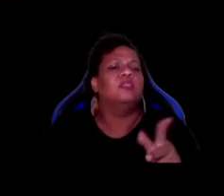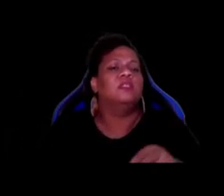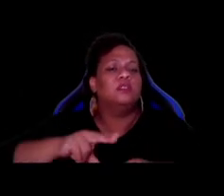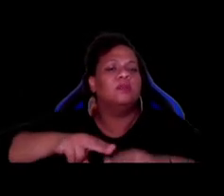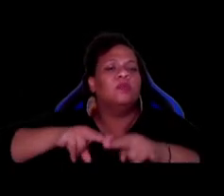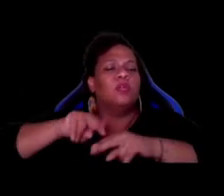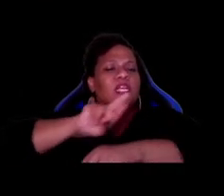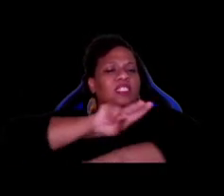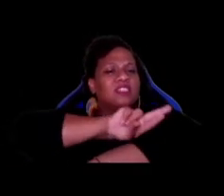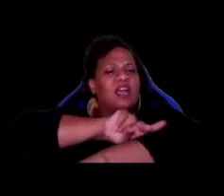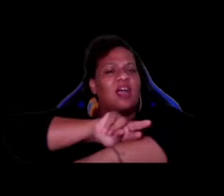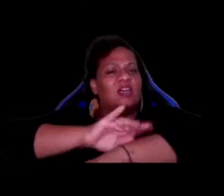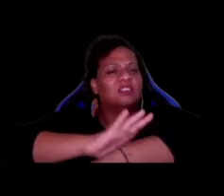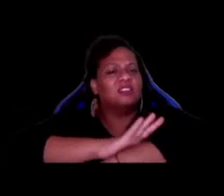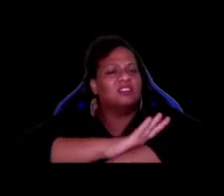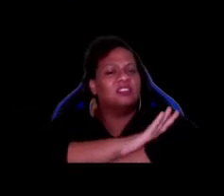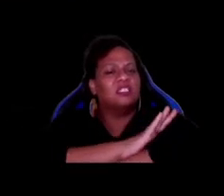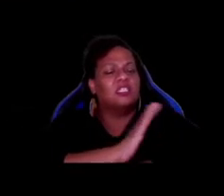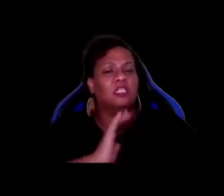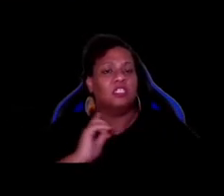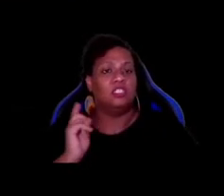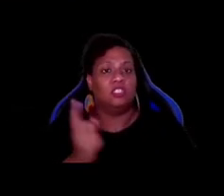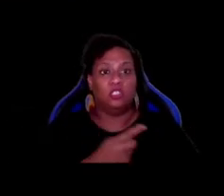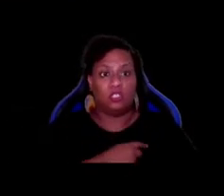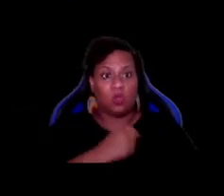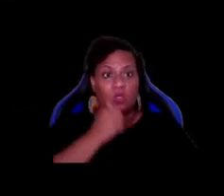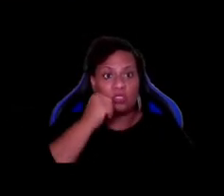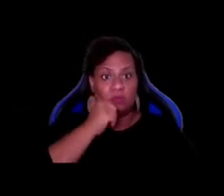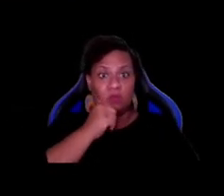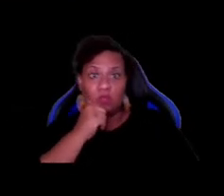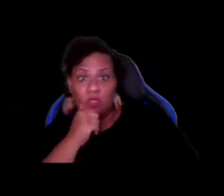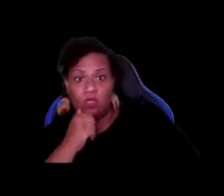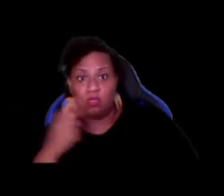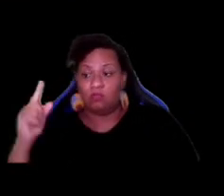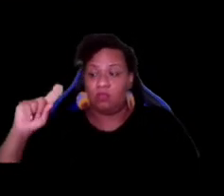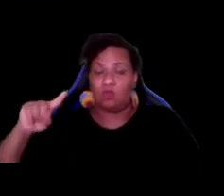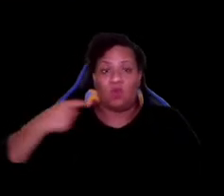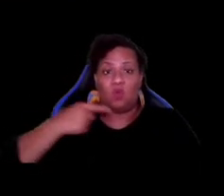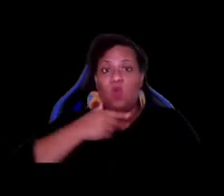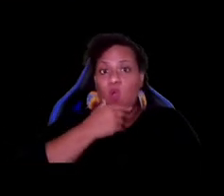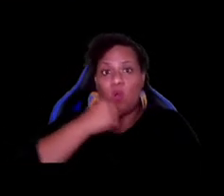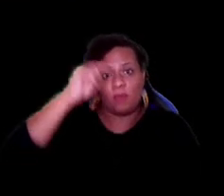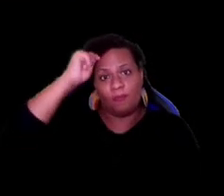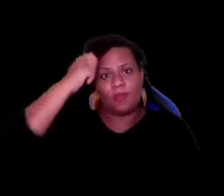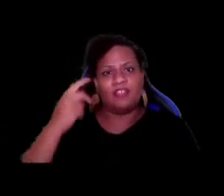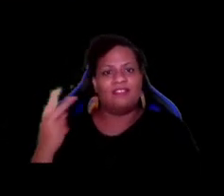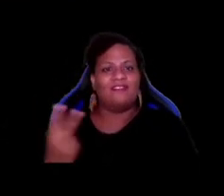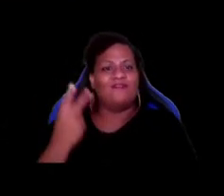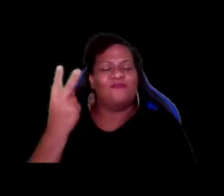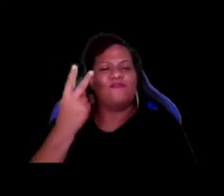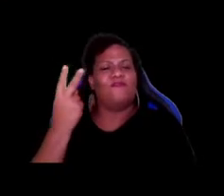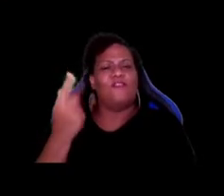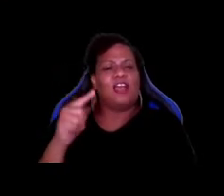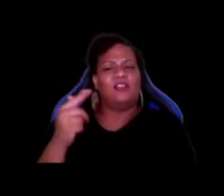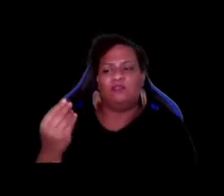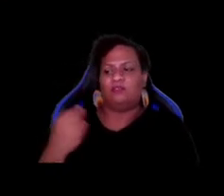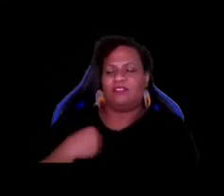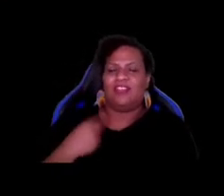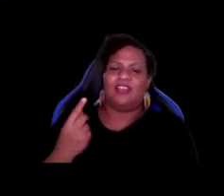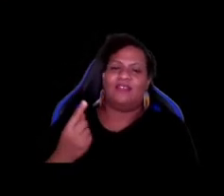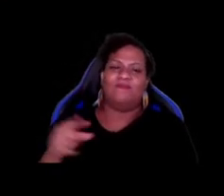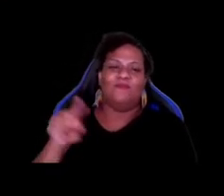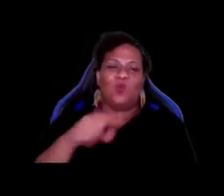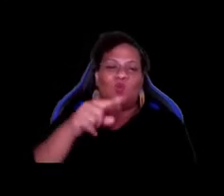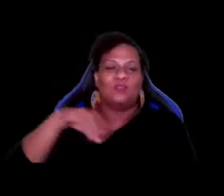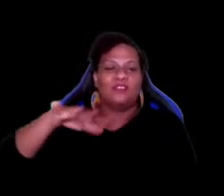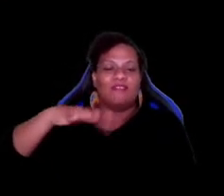querendo ou não, nós mulheres, até os próprios homens pretos, eles não têm tanta valorização, né? No ramo musical.